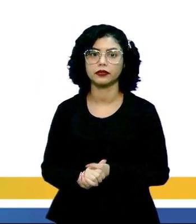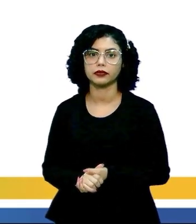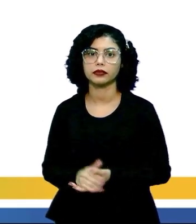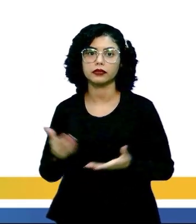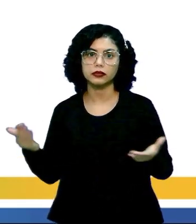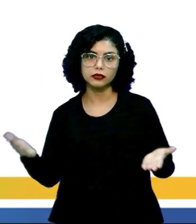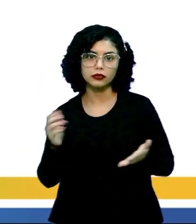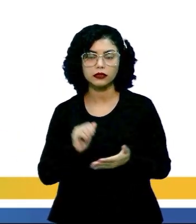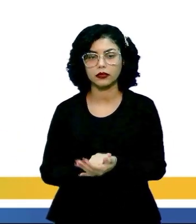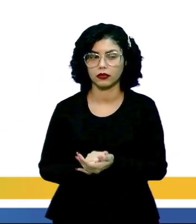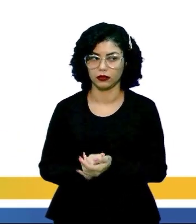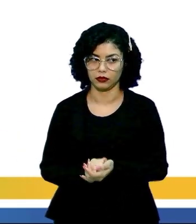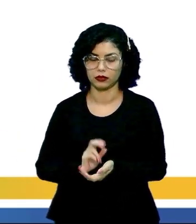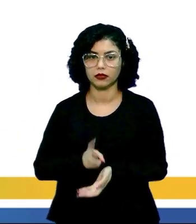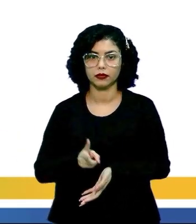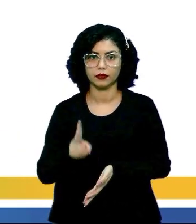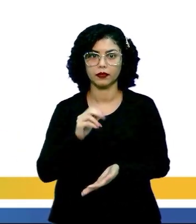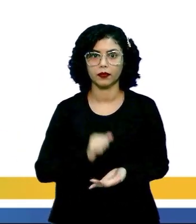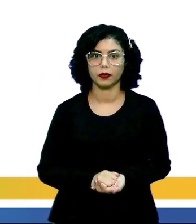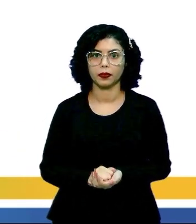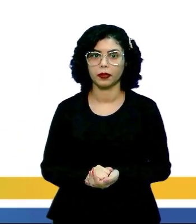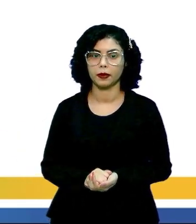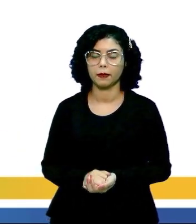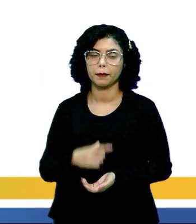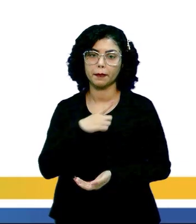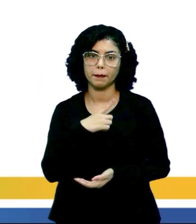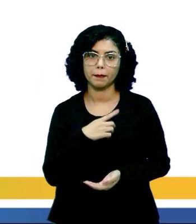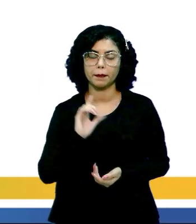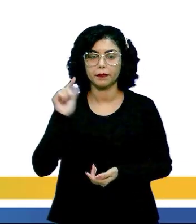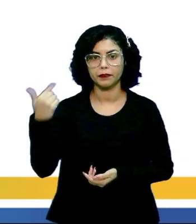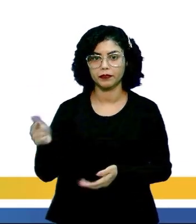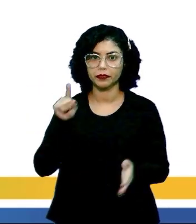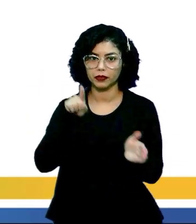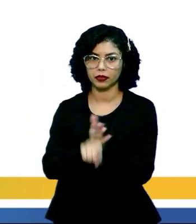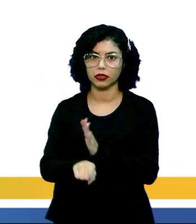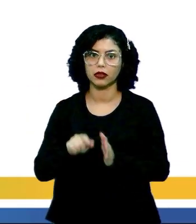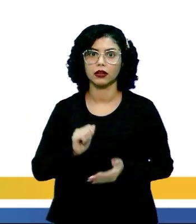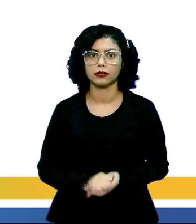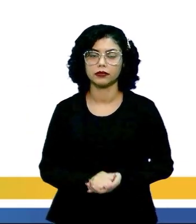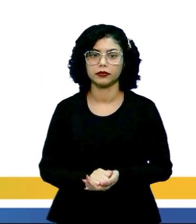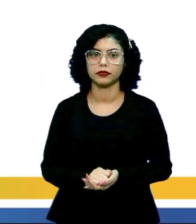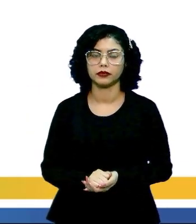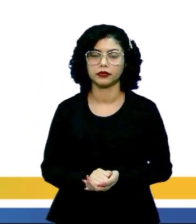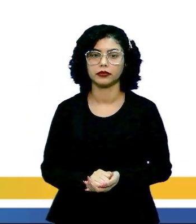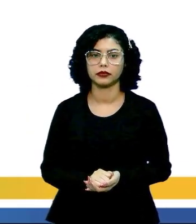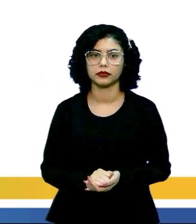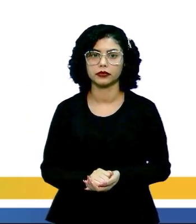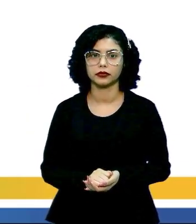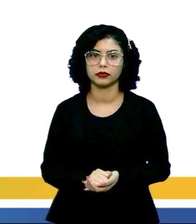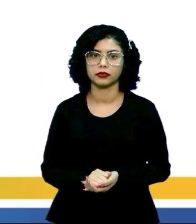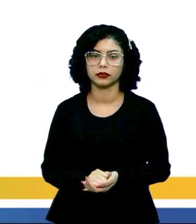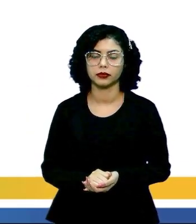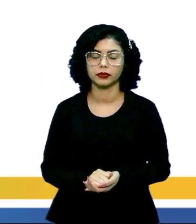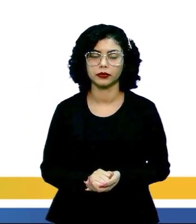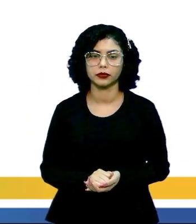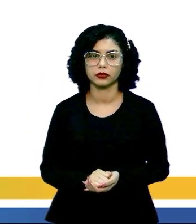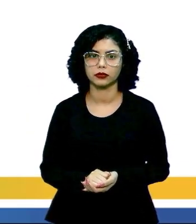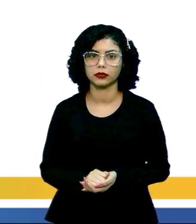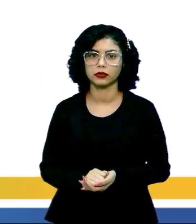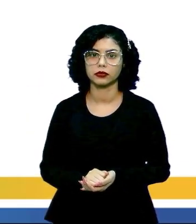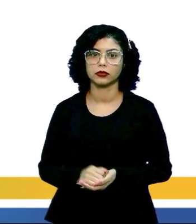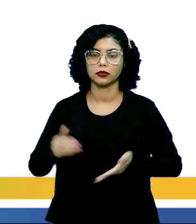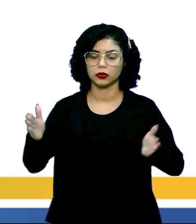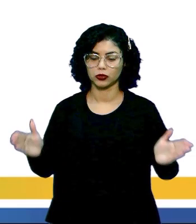Vamos lá. Continuando, nós temos uma próxima questão, que diz o seguinte. Em